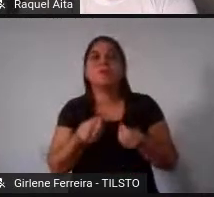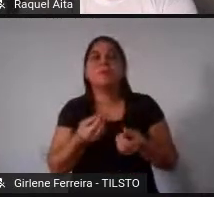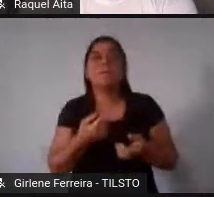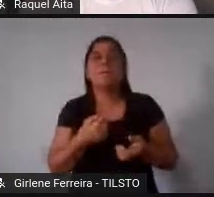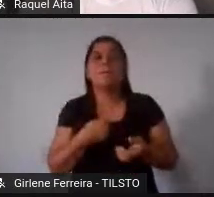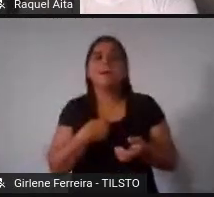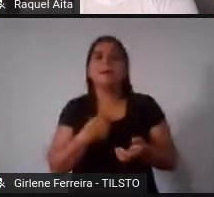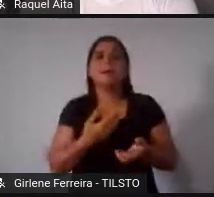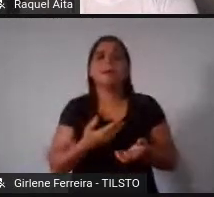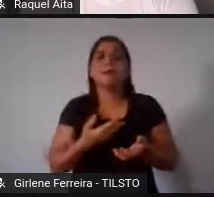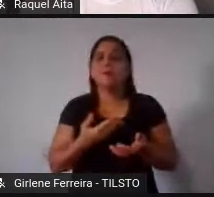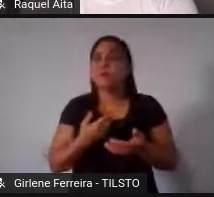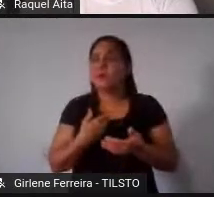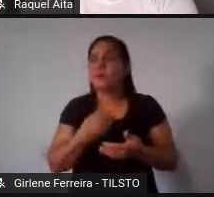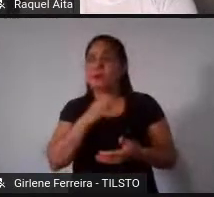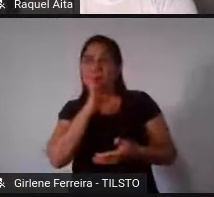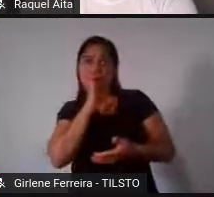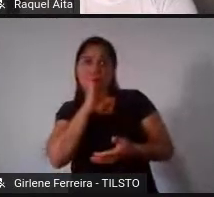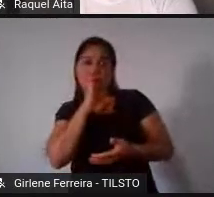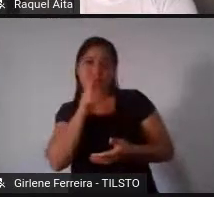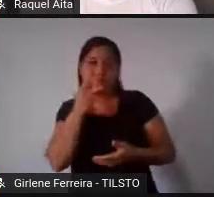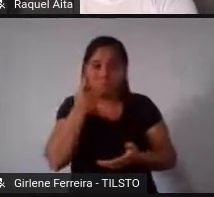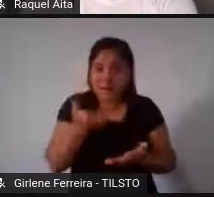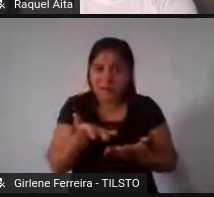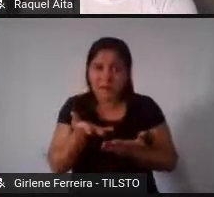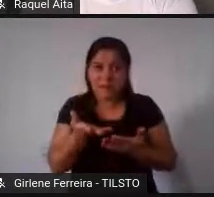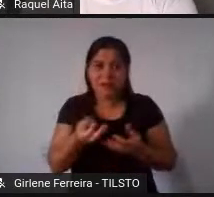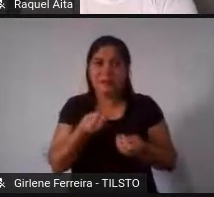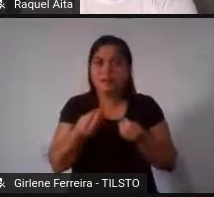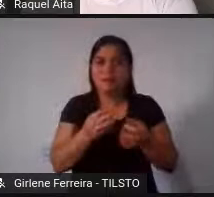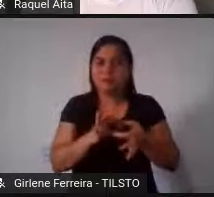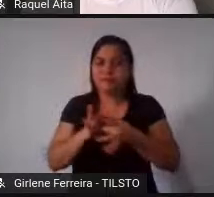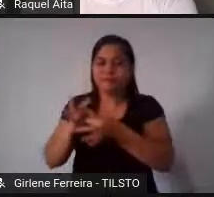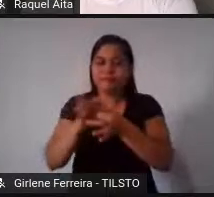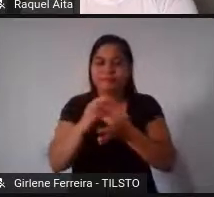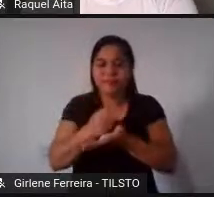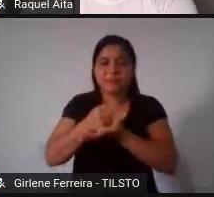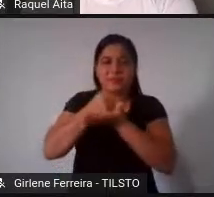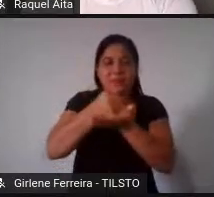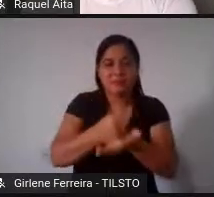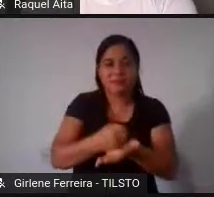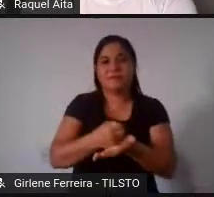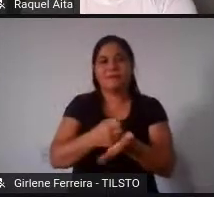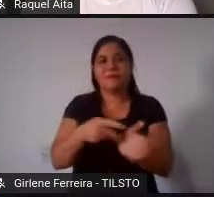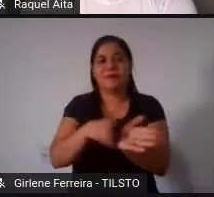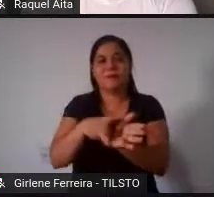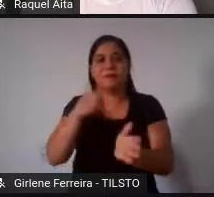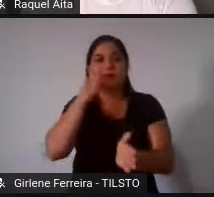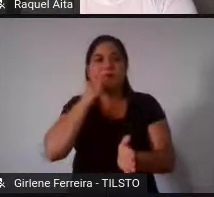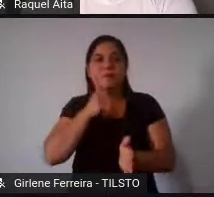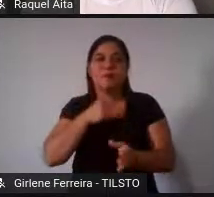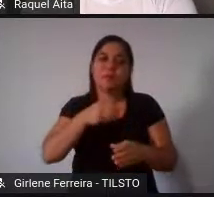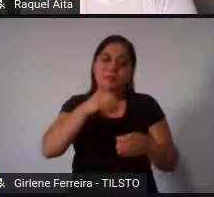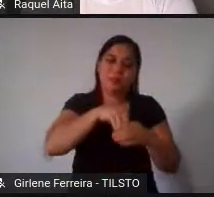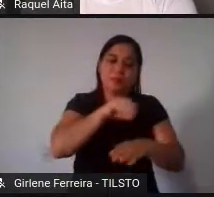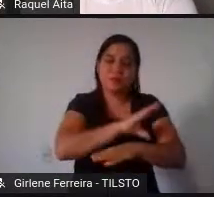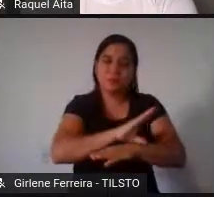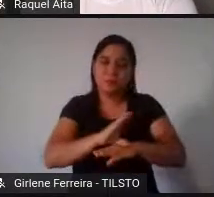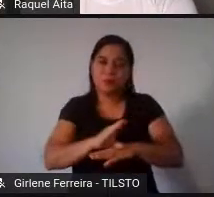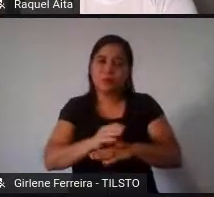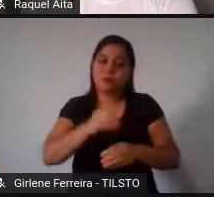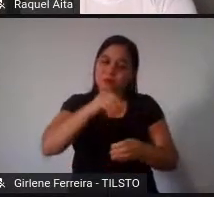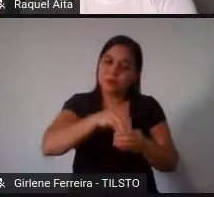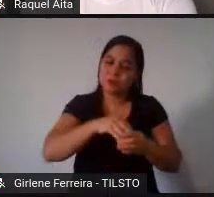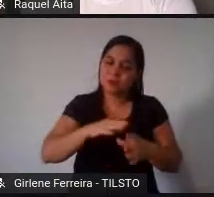e... né, obviamente, criar essa rede de apoio para as mulheres dentro do nosso curso, dentro de outras áreas também, que são